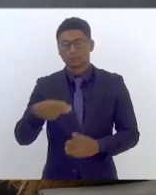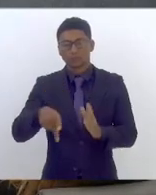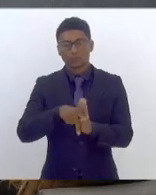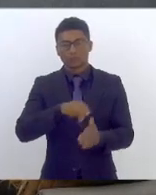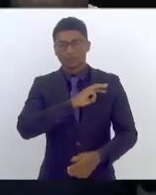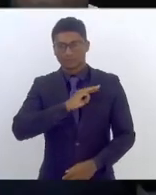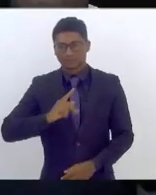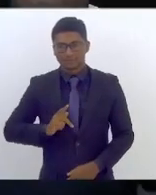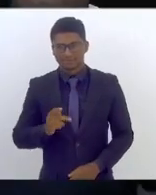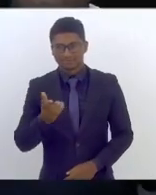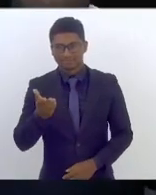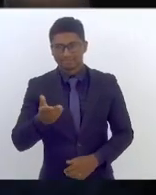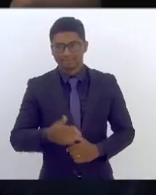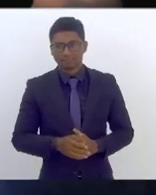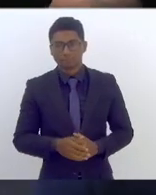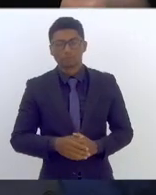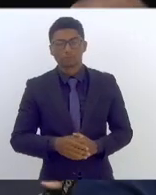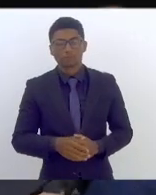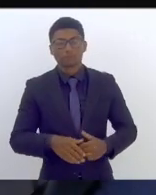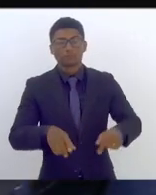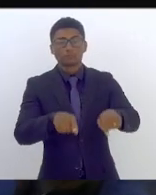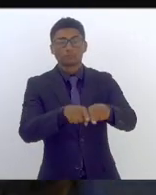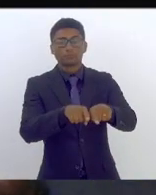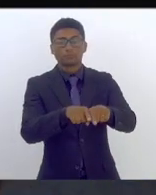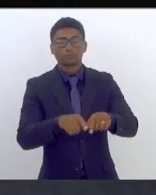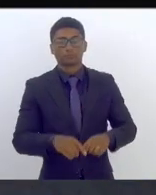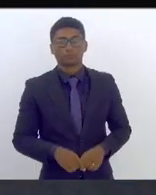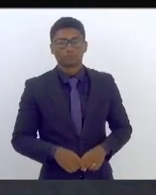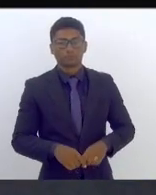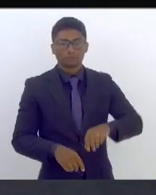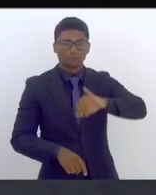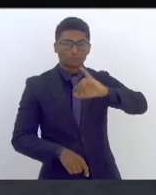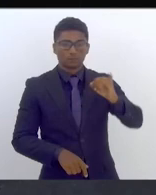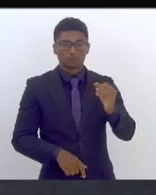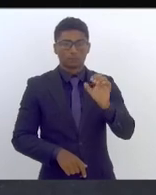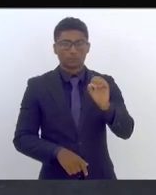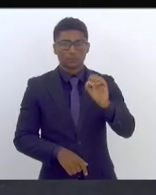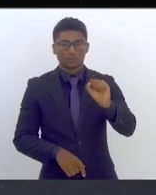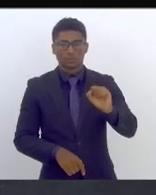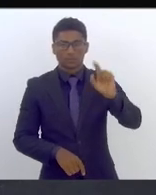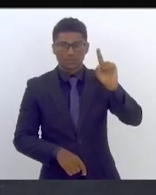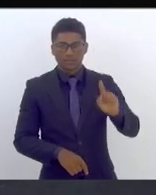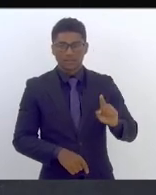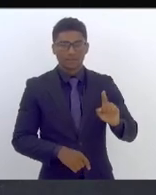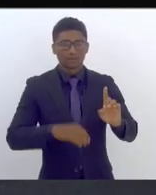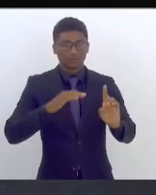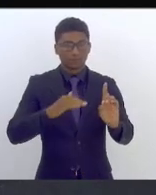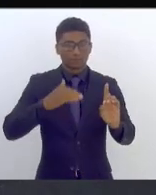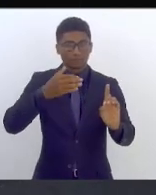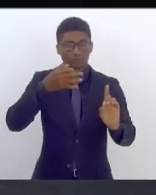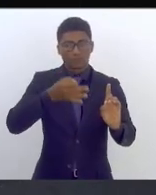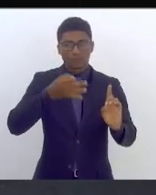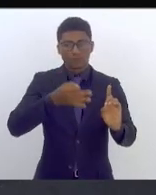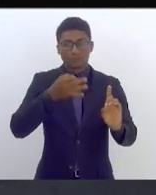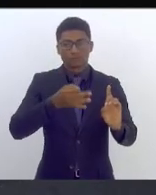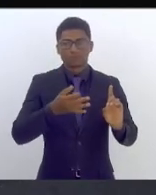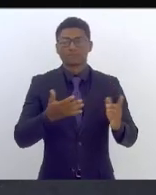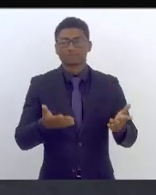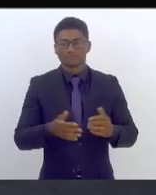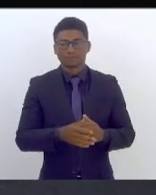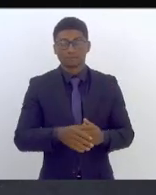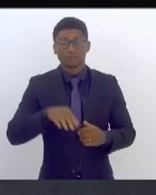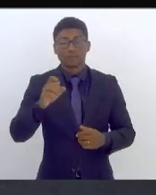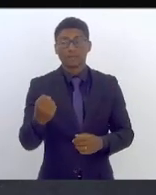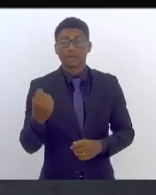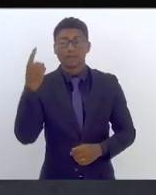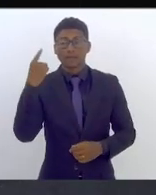Público Excelentíssimo Senhor José Moinhos Pinheiro Filho Desembargador do Tribunal de Justiça ex